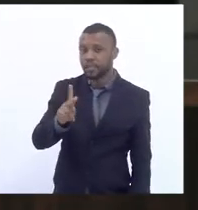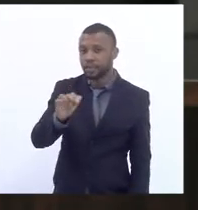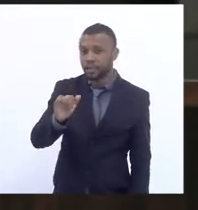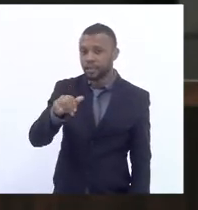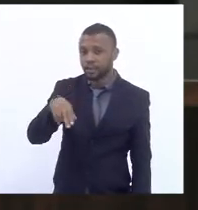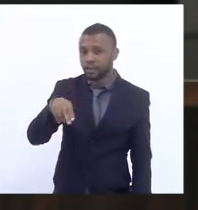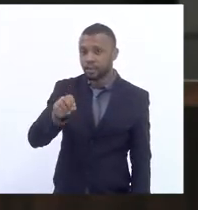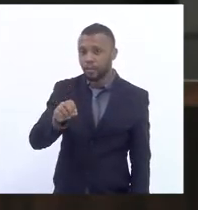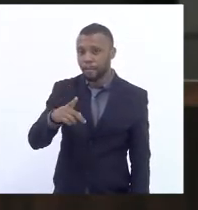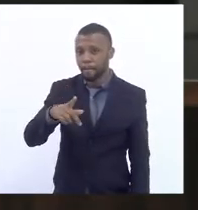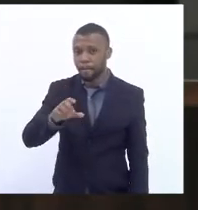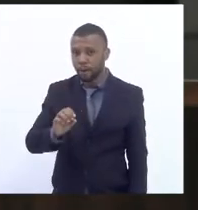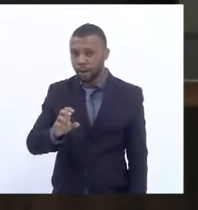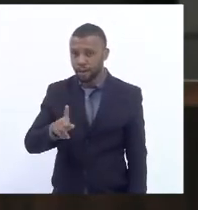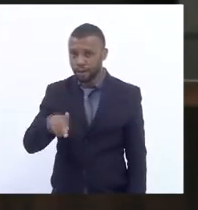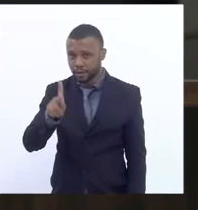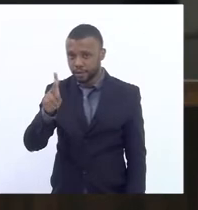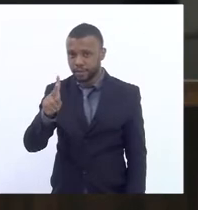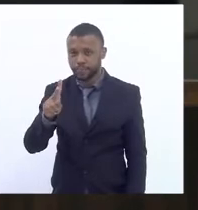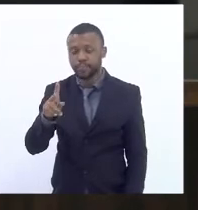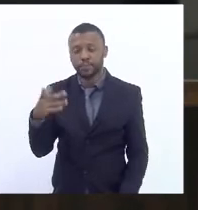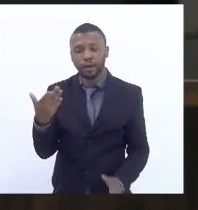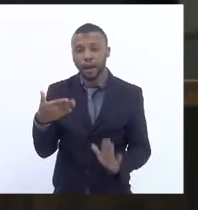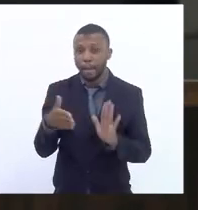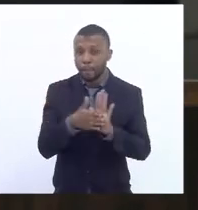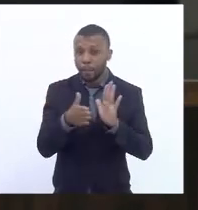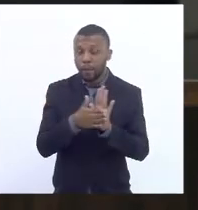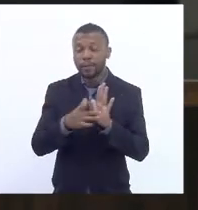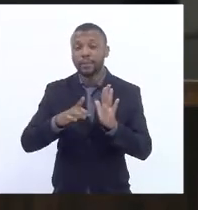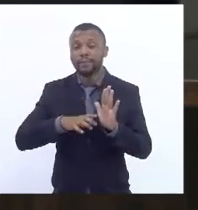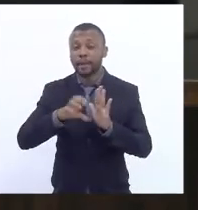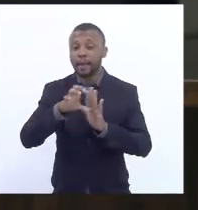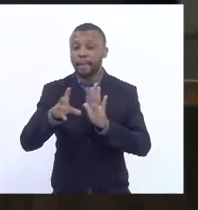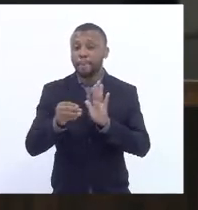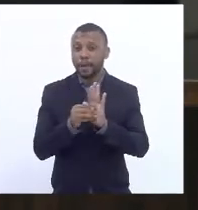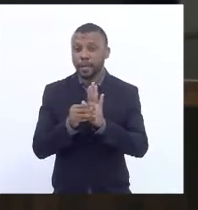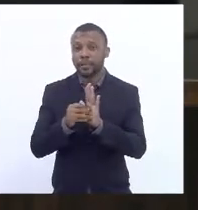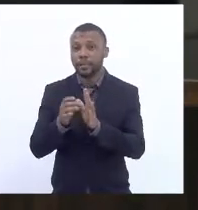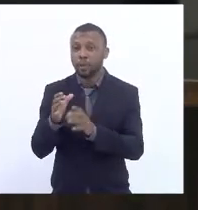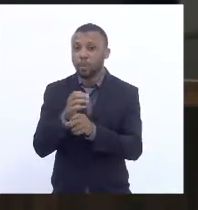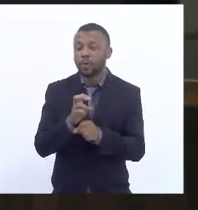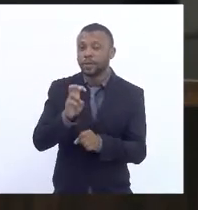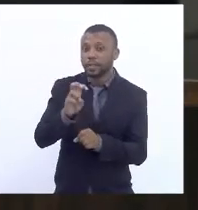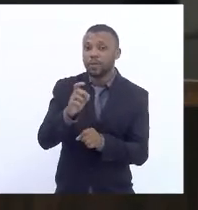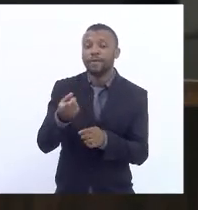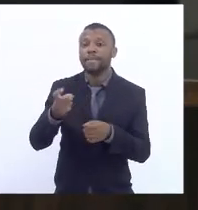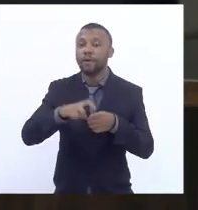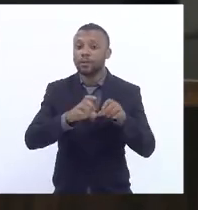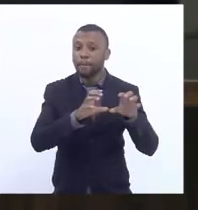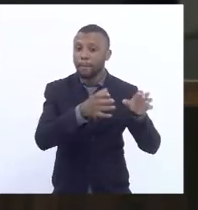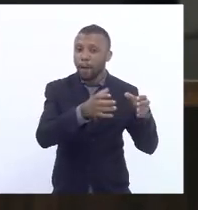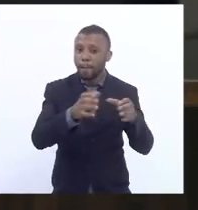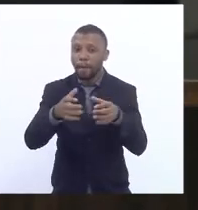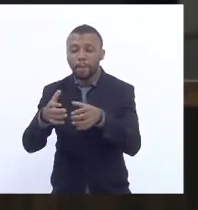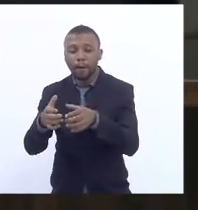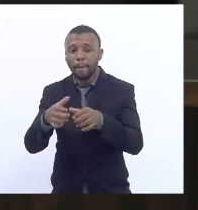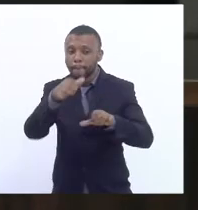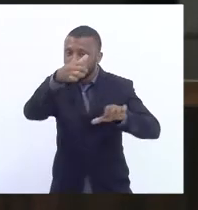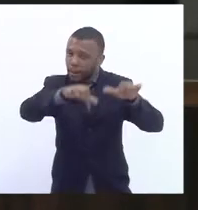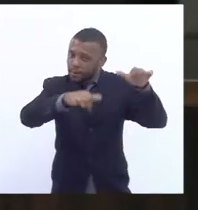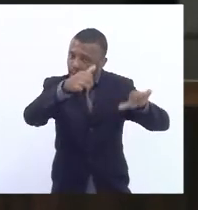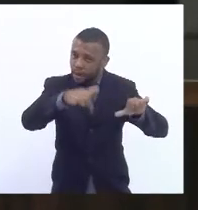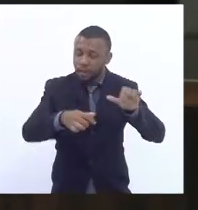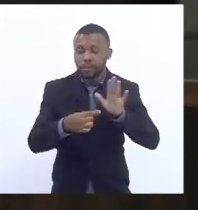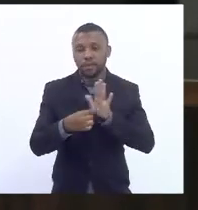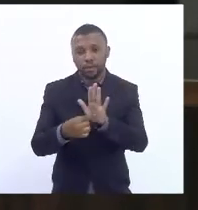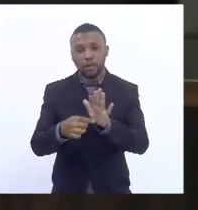encerrada a discussão, a presente proposta recebeu 5 emendas e retorna às comissões. Indicação Legislativa 465 de